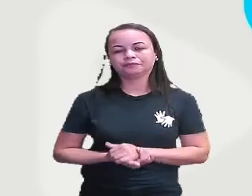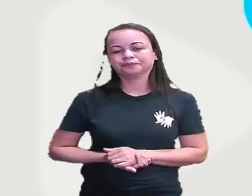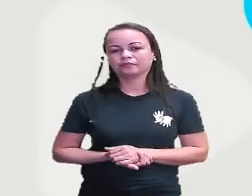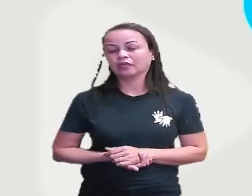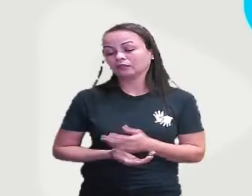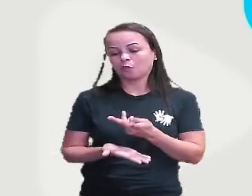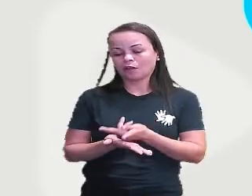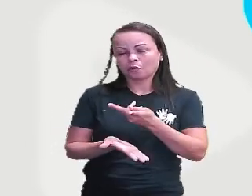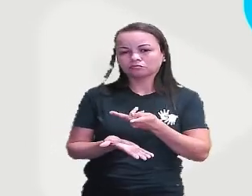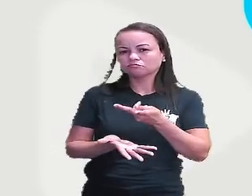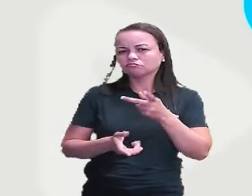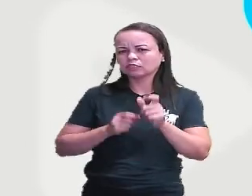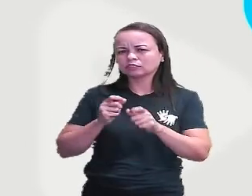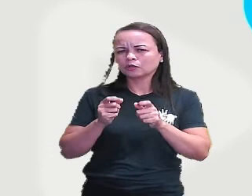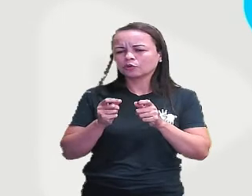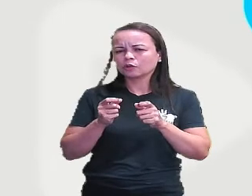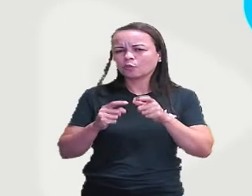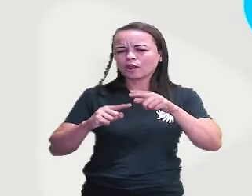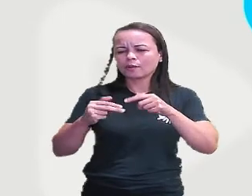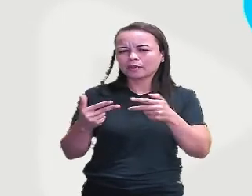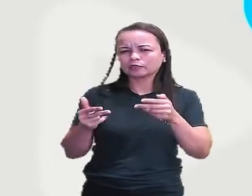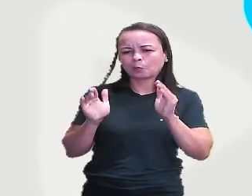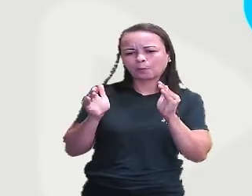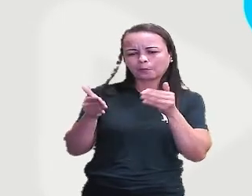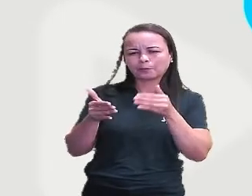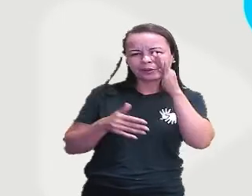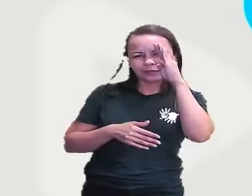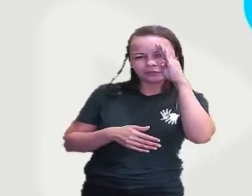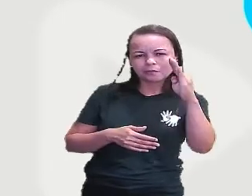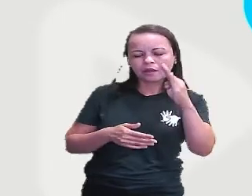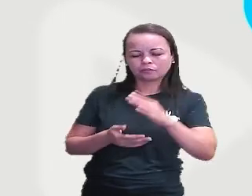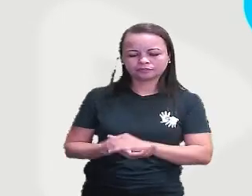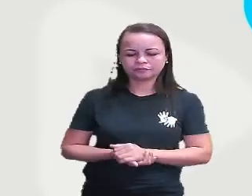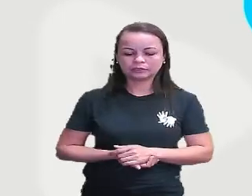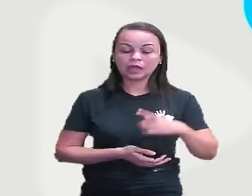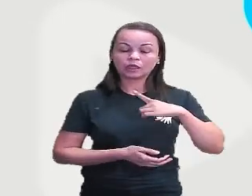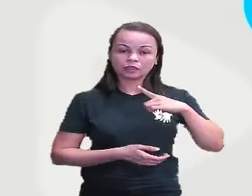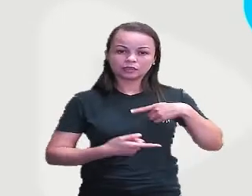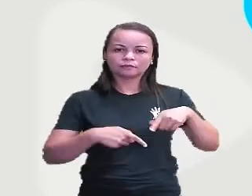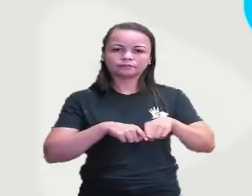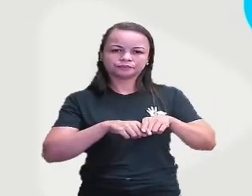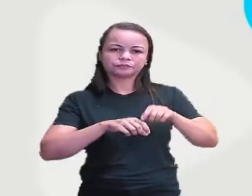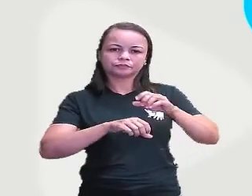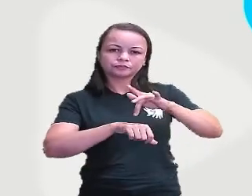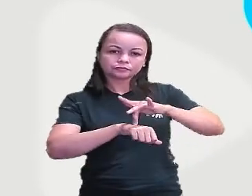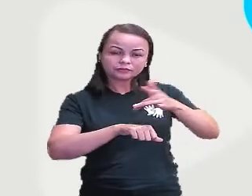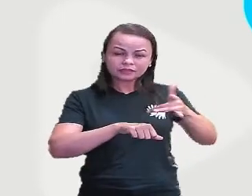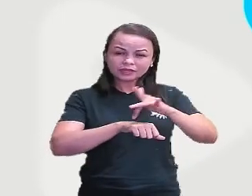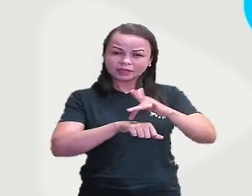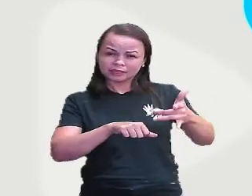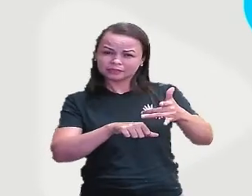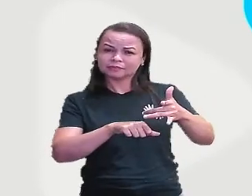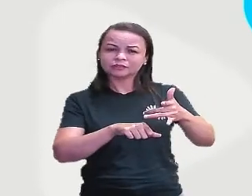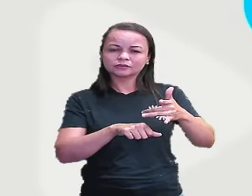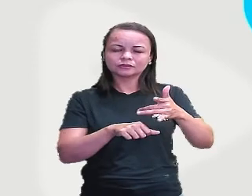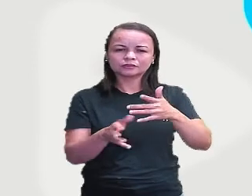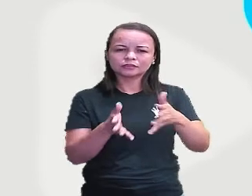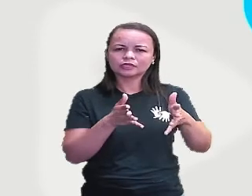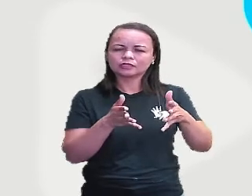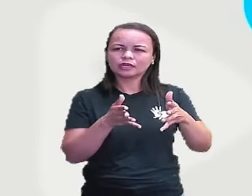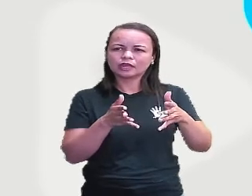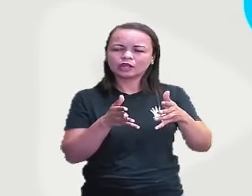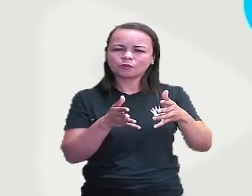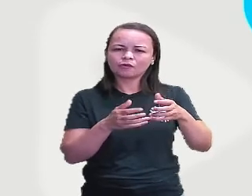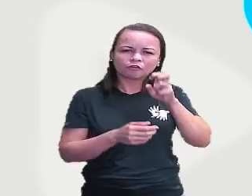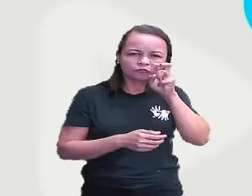foi que aconteceu ali, o elemento principal. Temos também o clímax, né? Que é a parte mais forte,